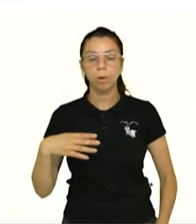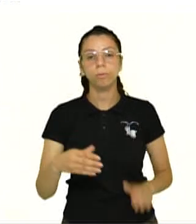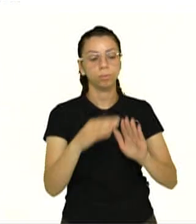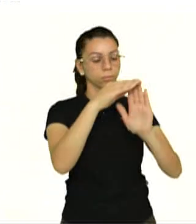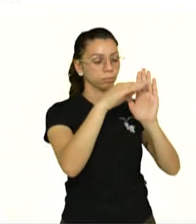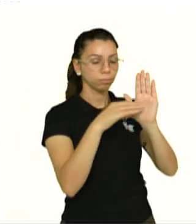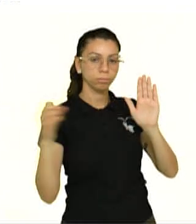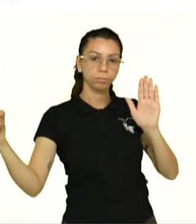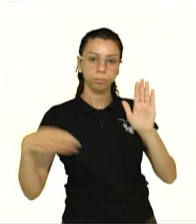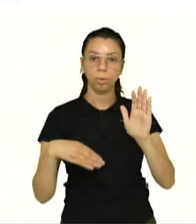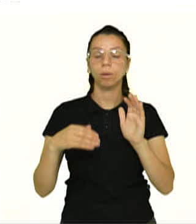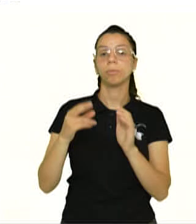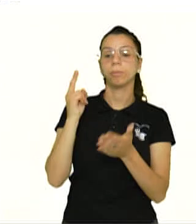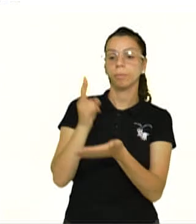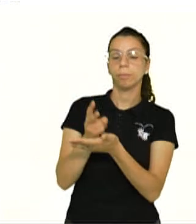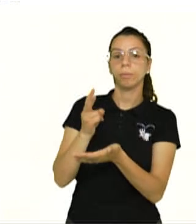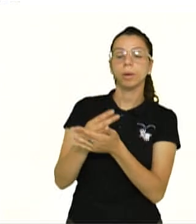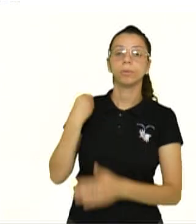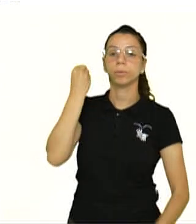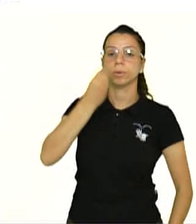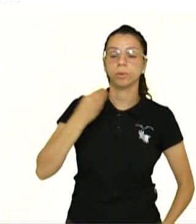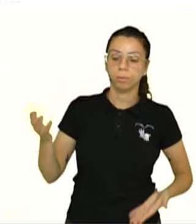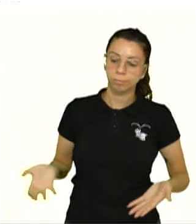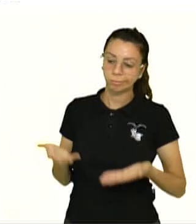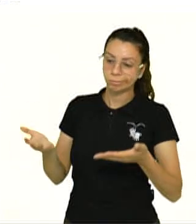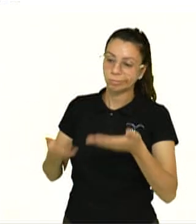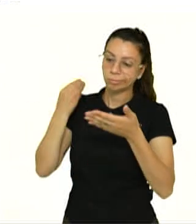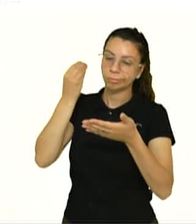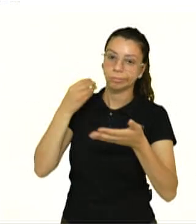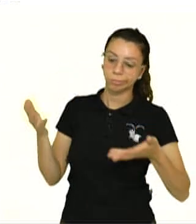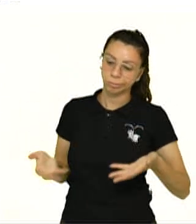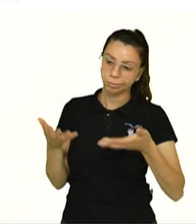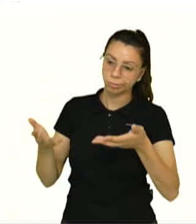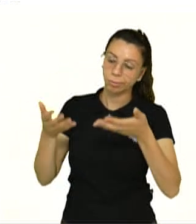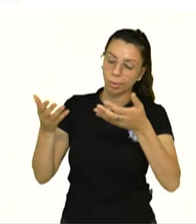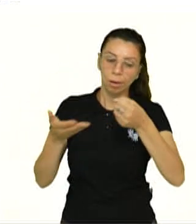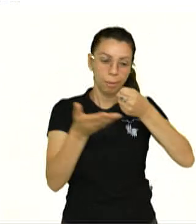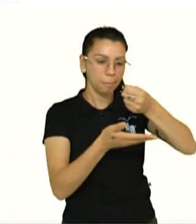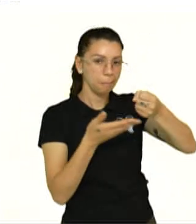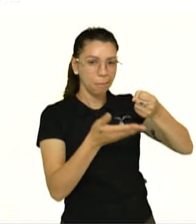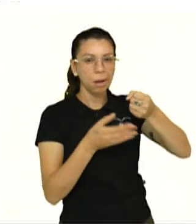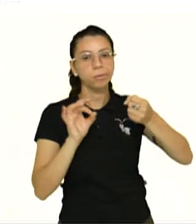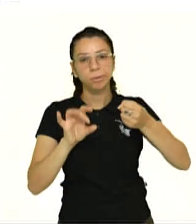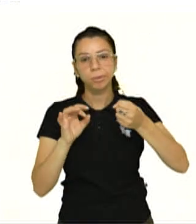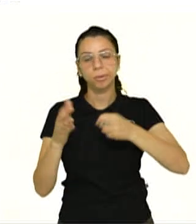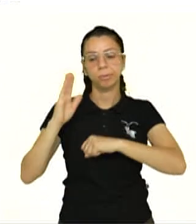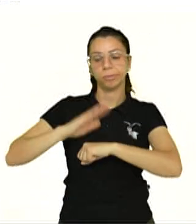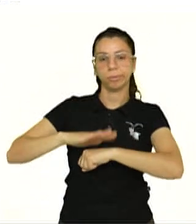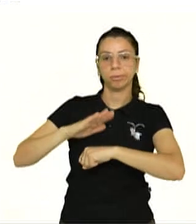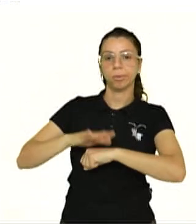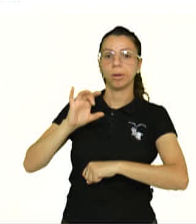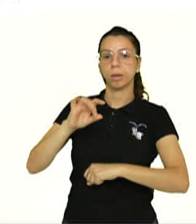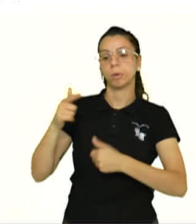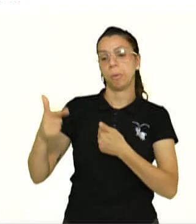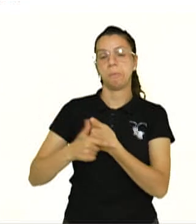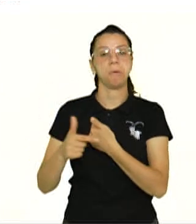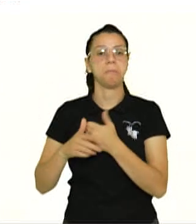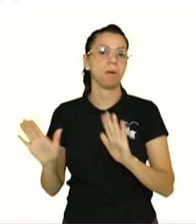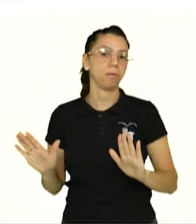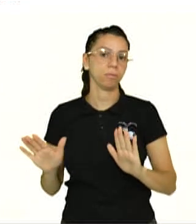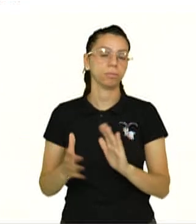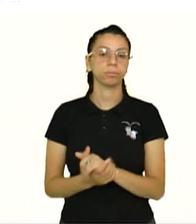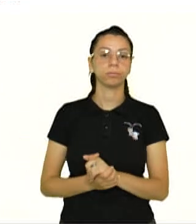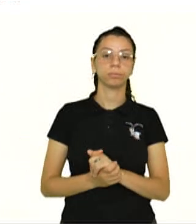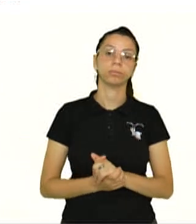para continuar e promover a experiência, pois a experiência vaga, deixada a si mesma, é um mero tateio